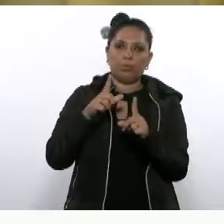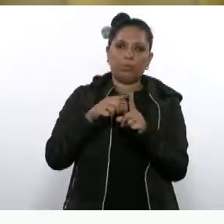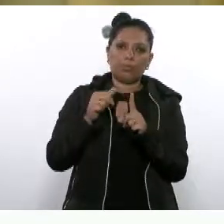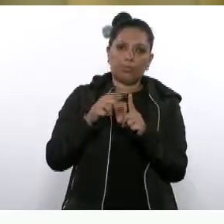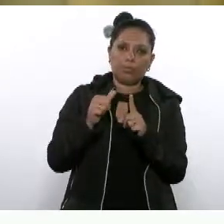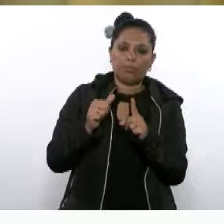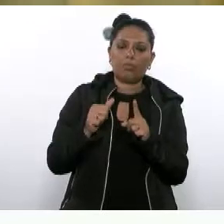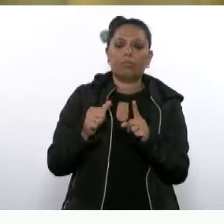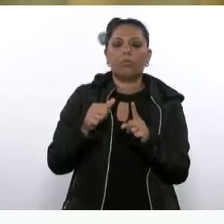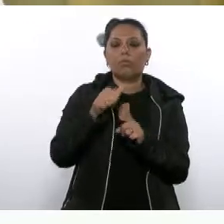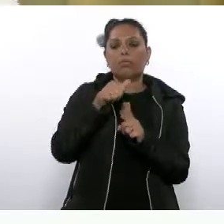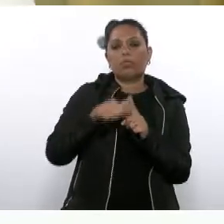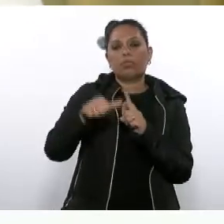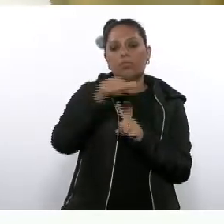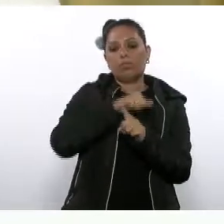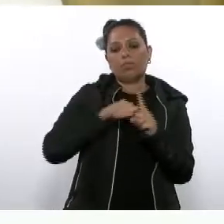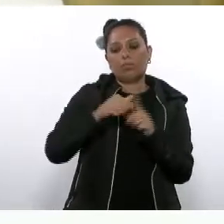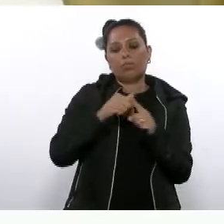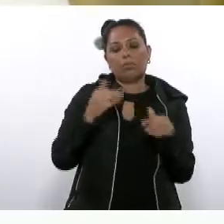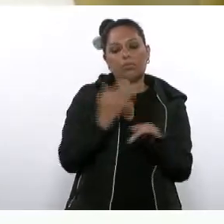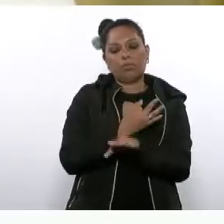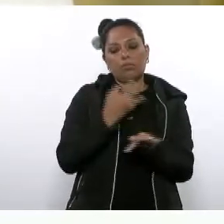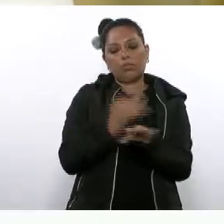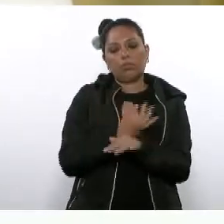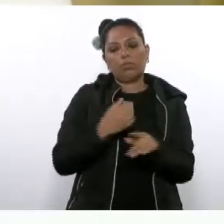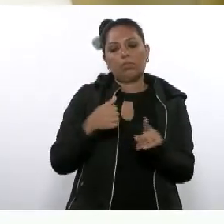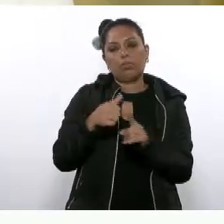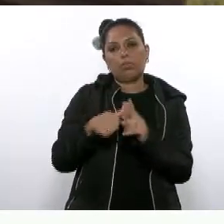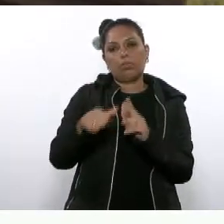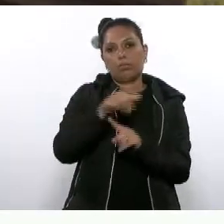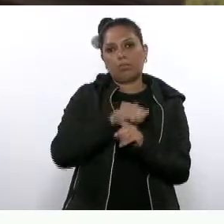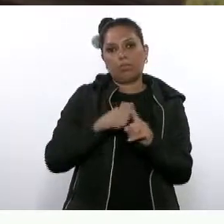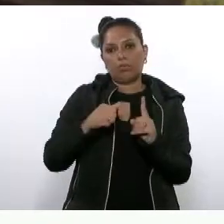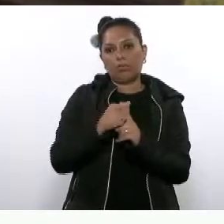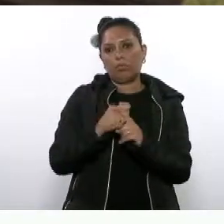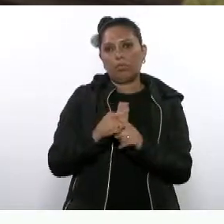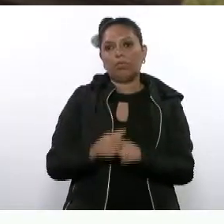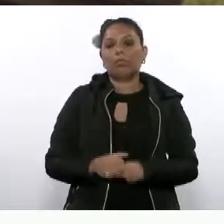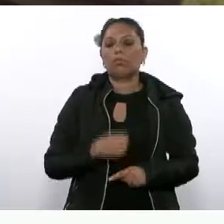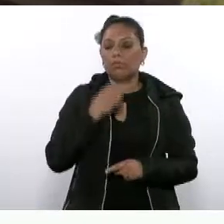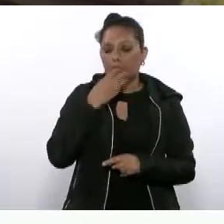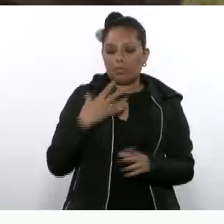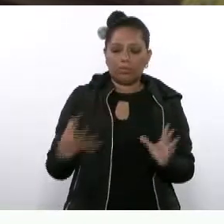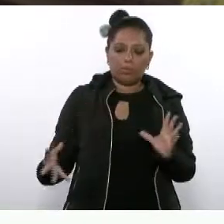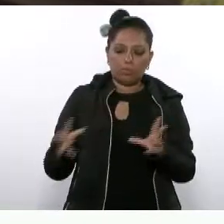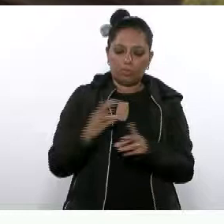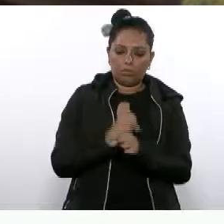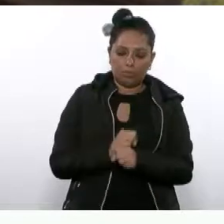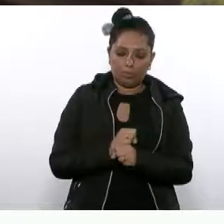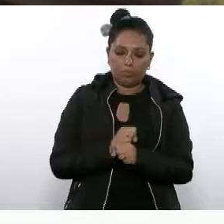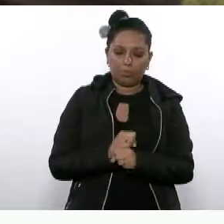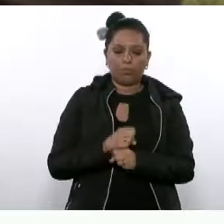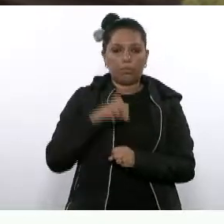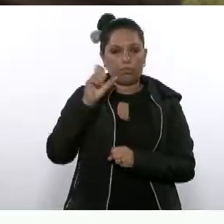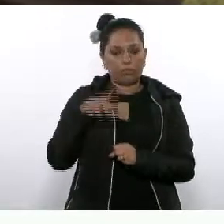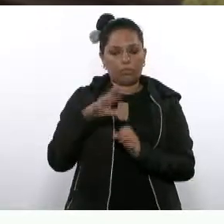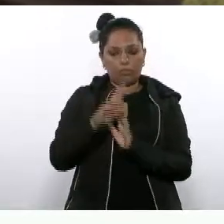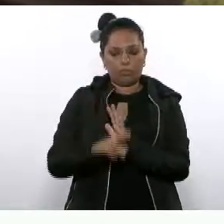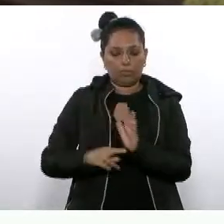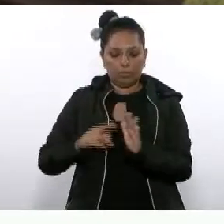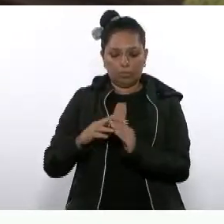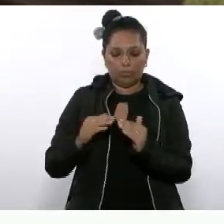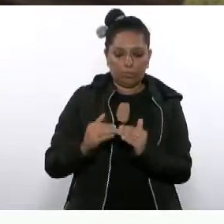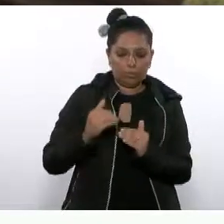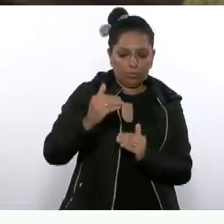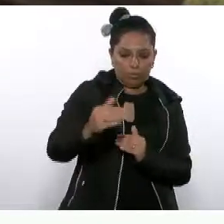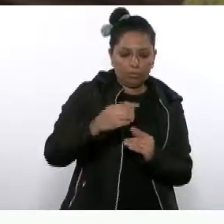e sobreviventes de feminicídio. Muito boa sugestão. Então, incorpora. Então, vamos lá. É o relatório inicial